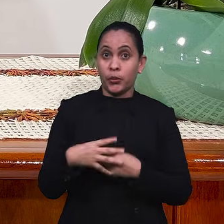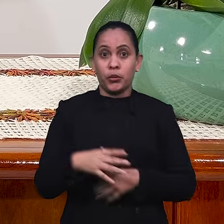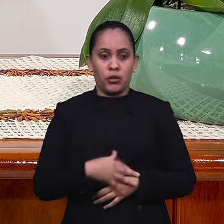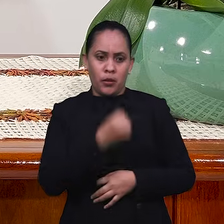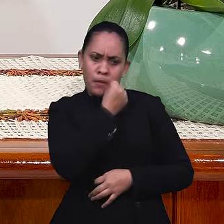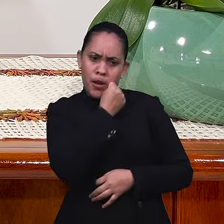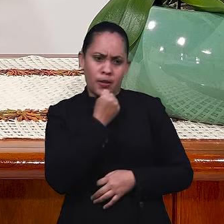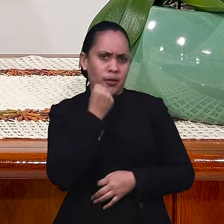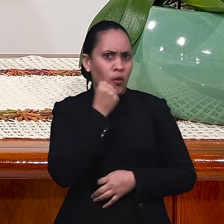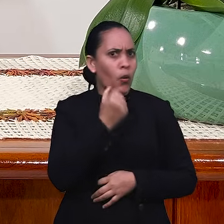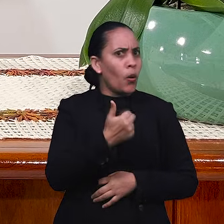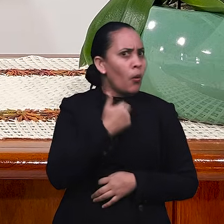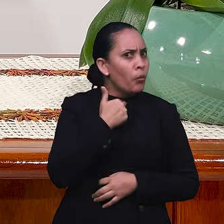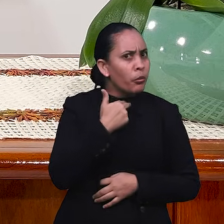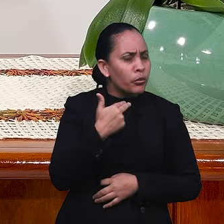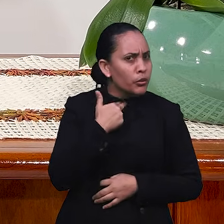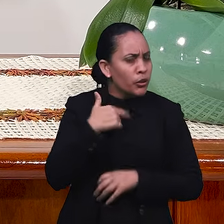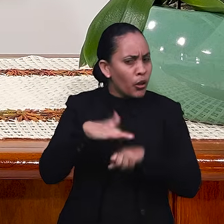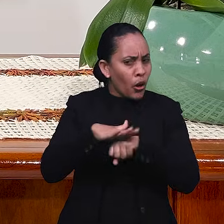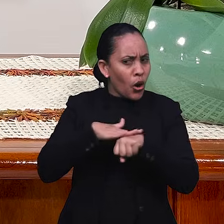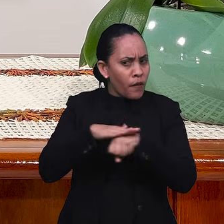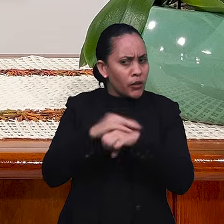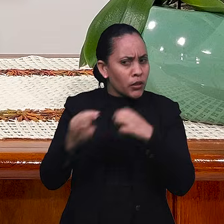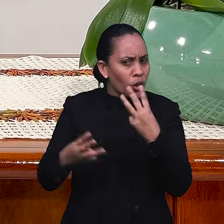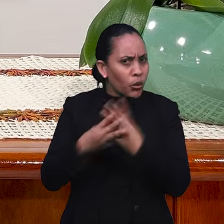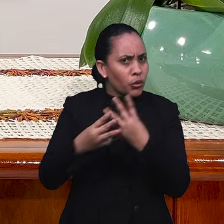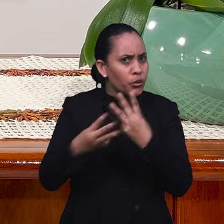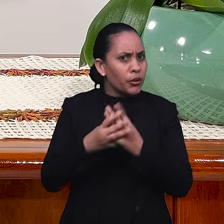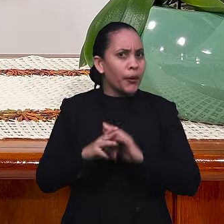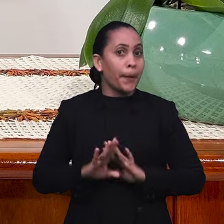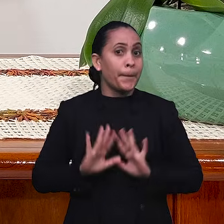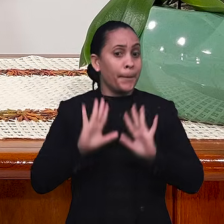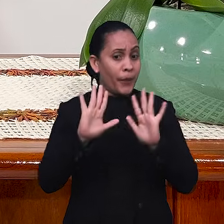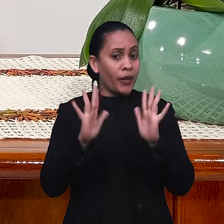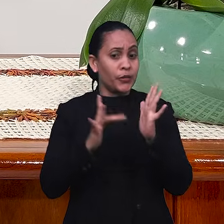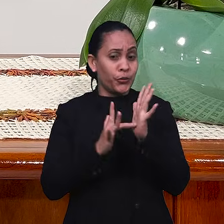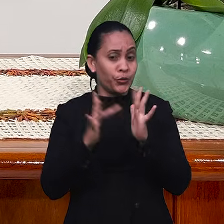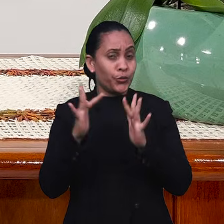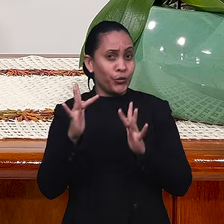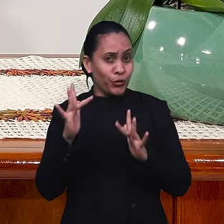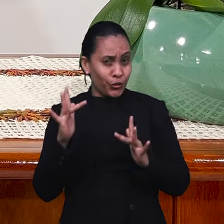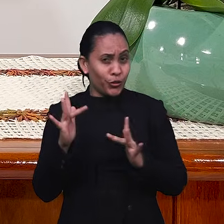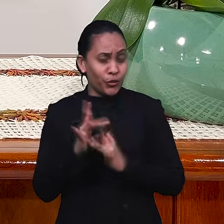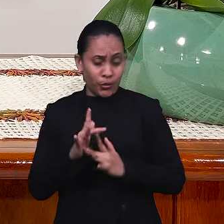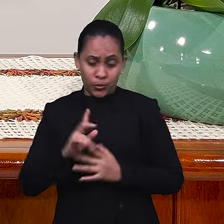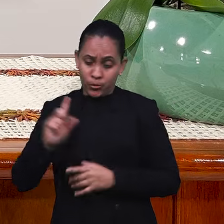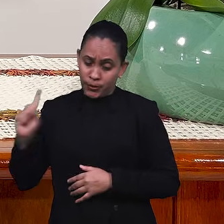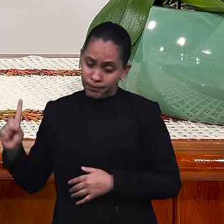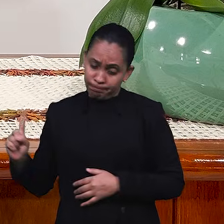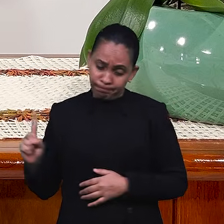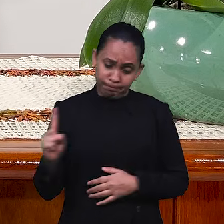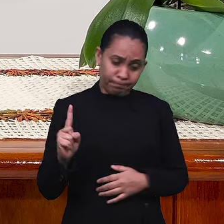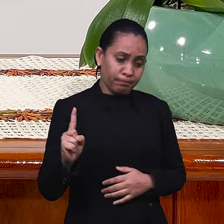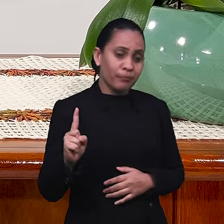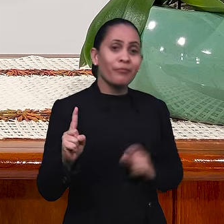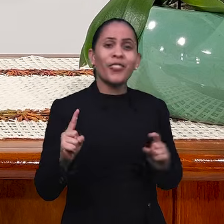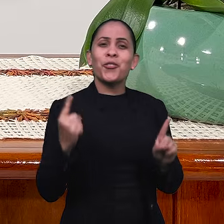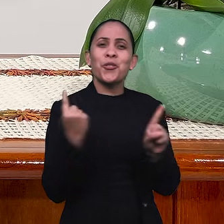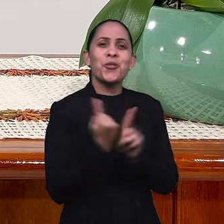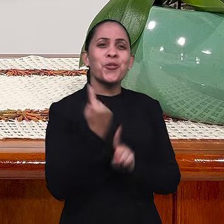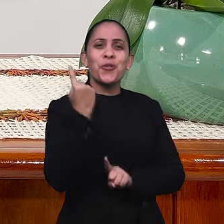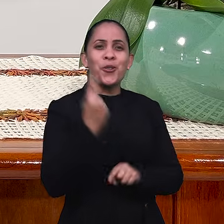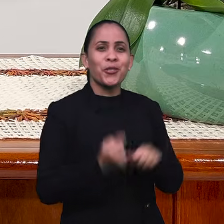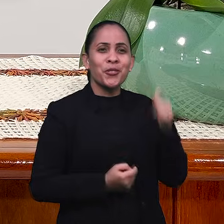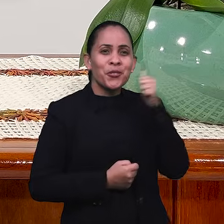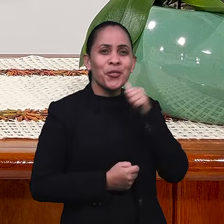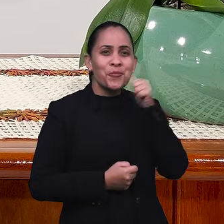samaritanos não conversavam com os judeus, e o Senhor Jesus foi ao encontro dela. A Bíblia diz,